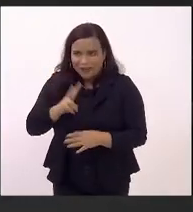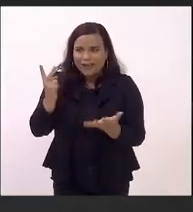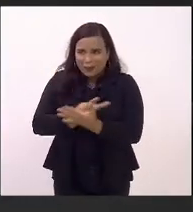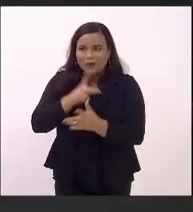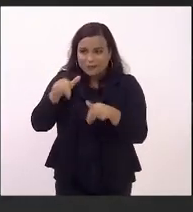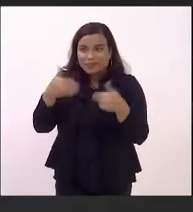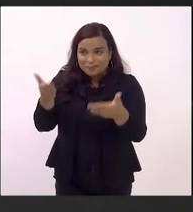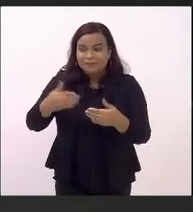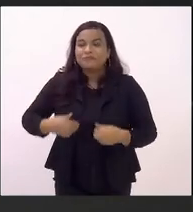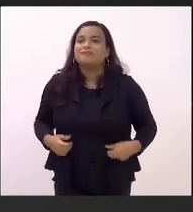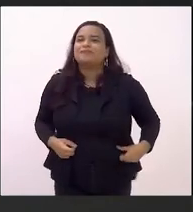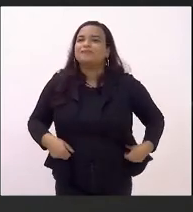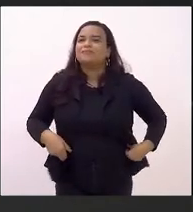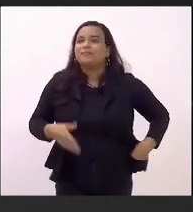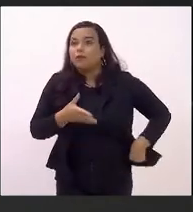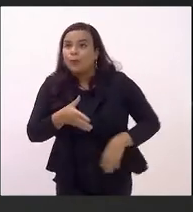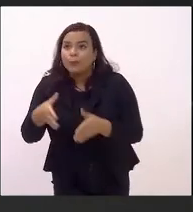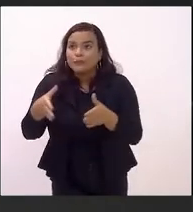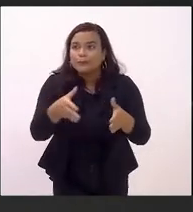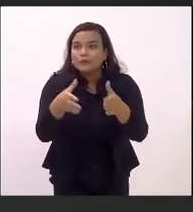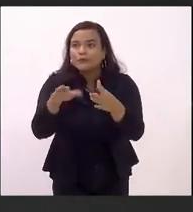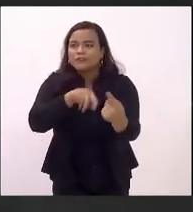aconteceu. Ele conduz o povo.